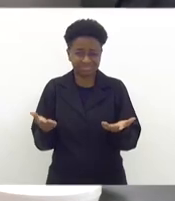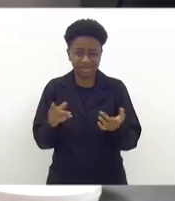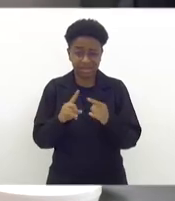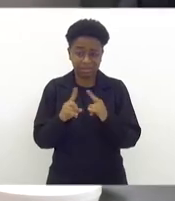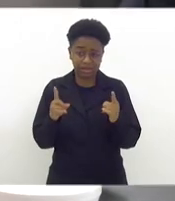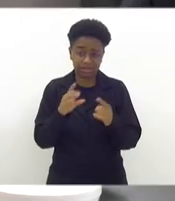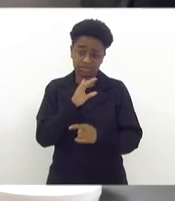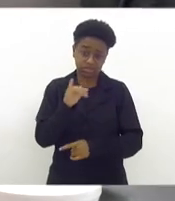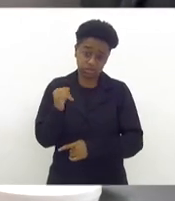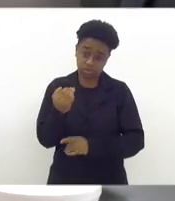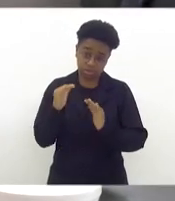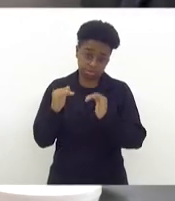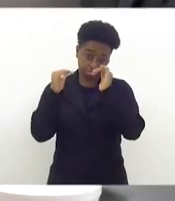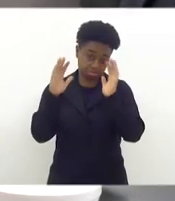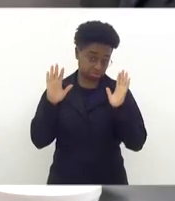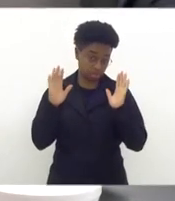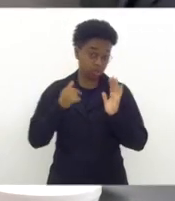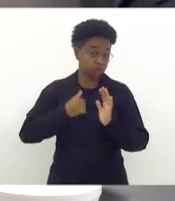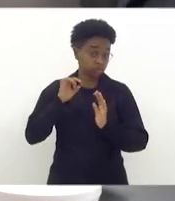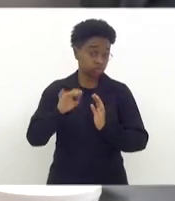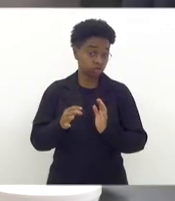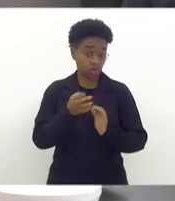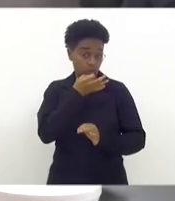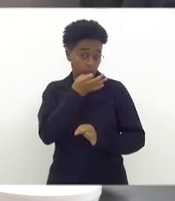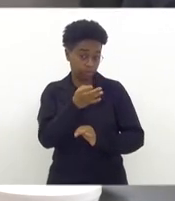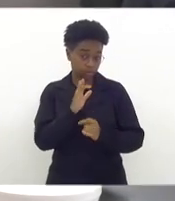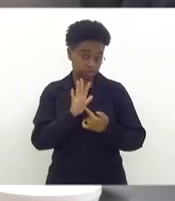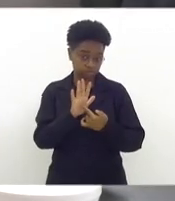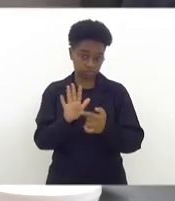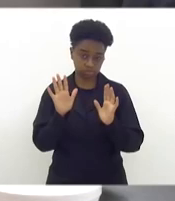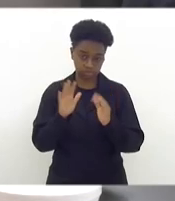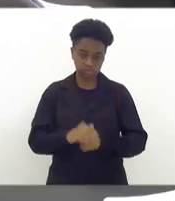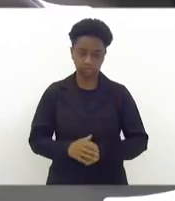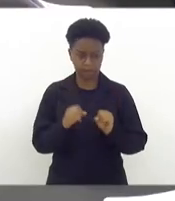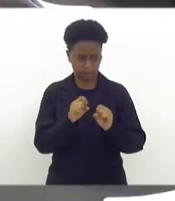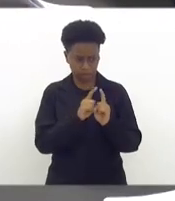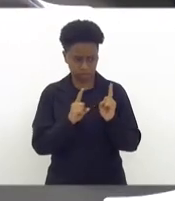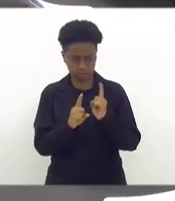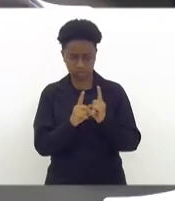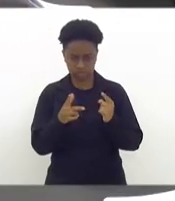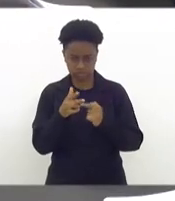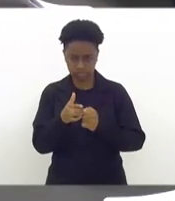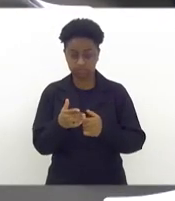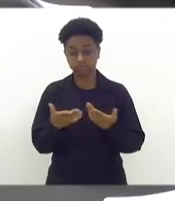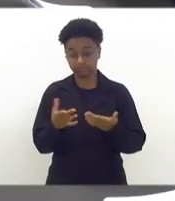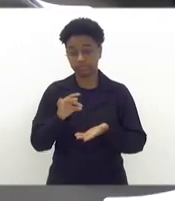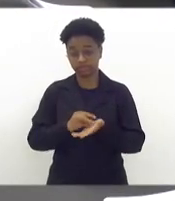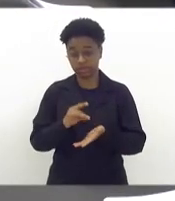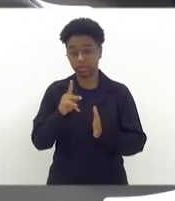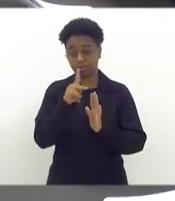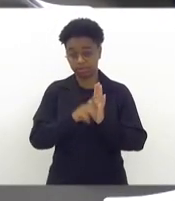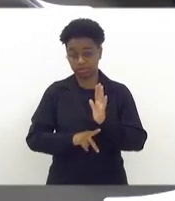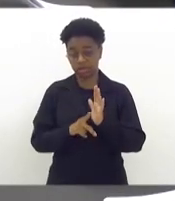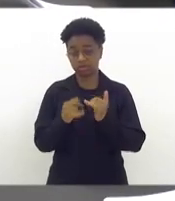a CCJ é soberana, estou só levantando o tema. Me permite a parte, deputado Luiz Paulo? Não. Na realidade, o projeto é um projeto similar